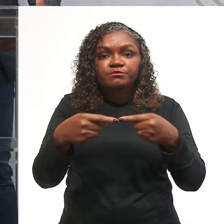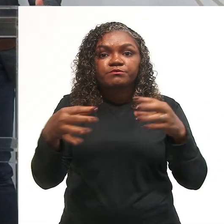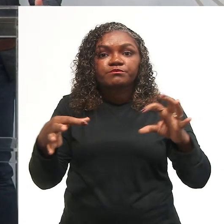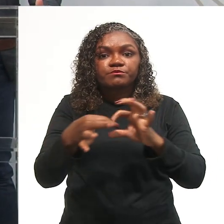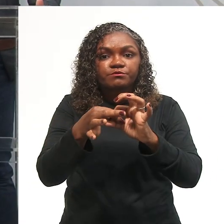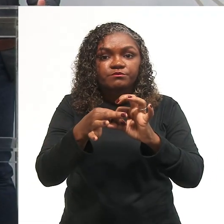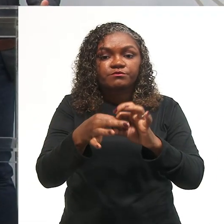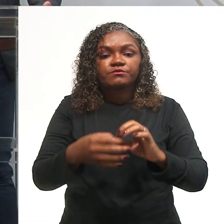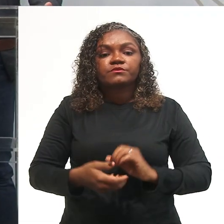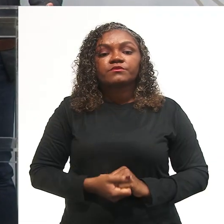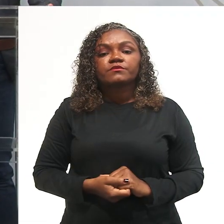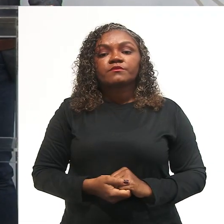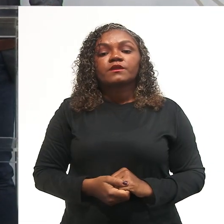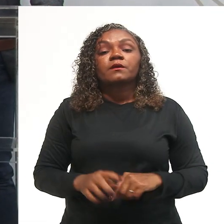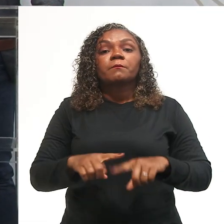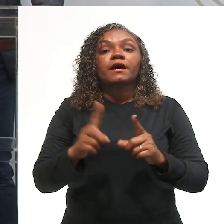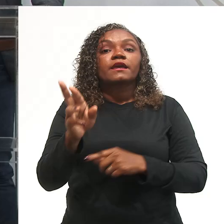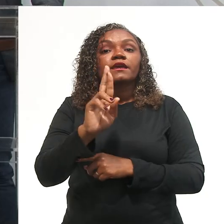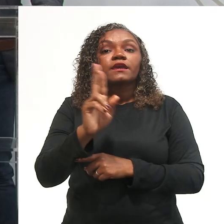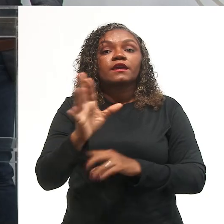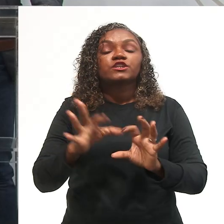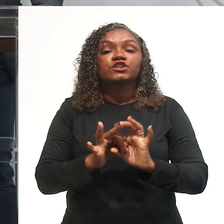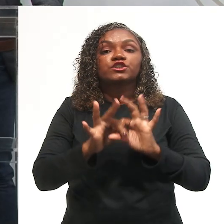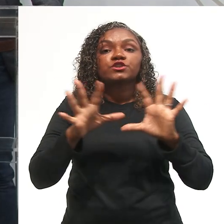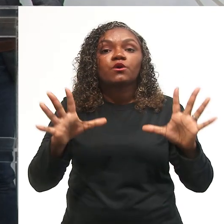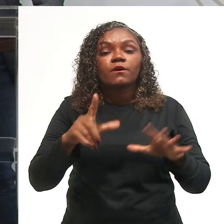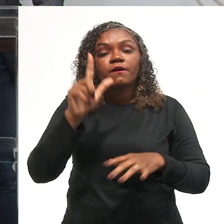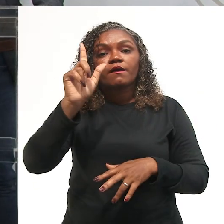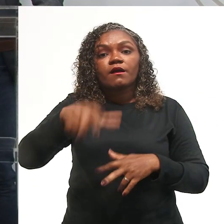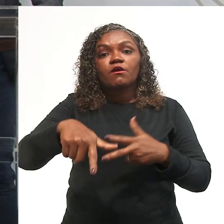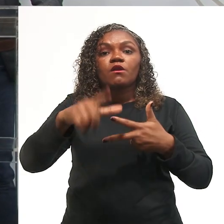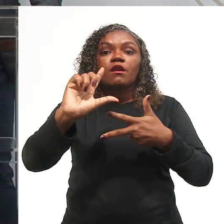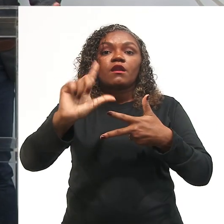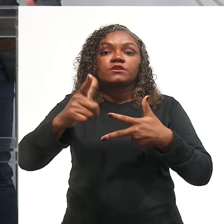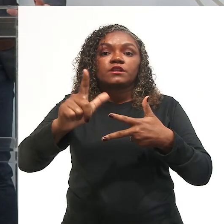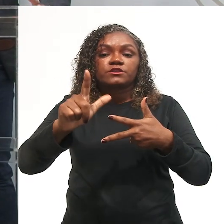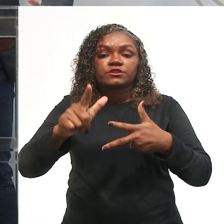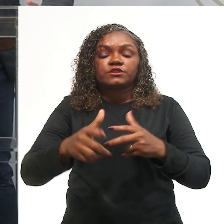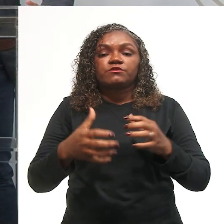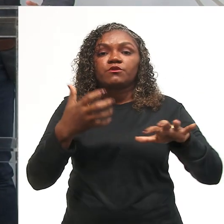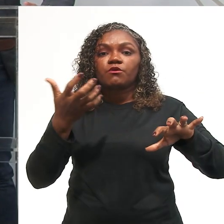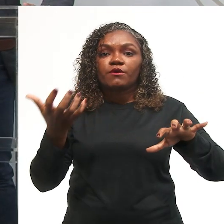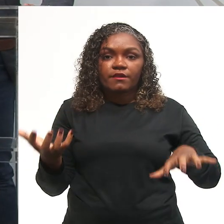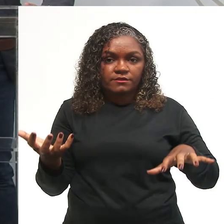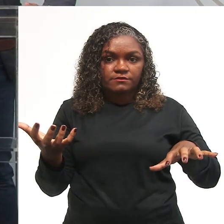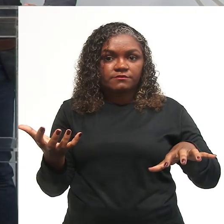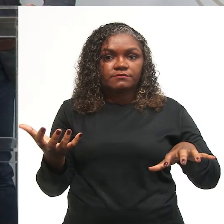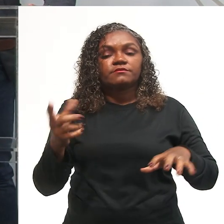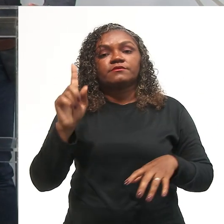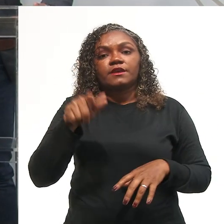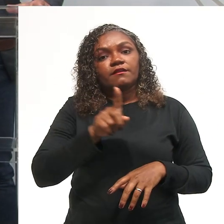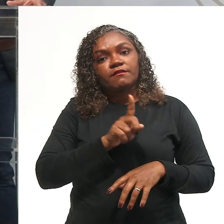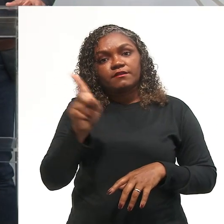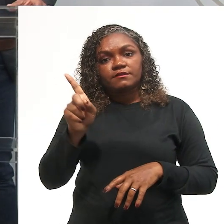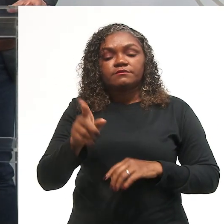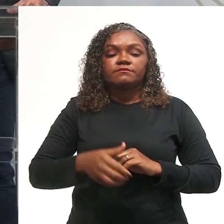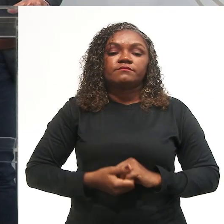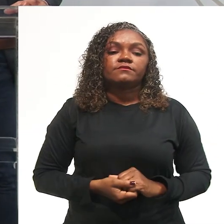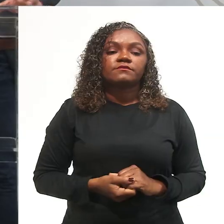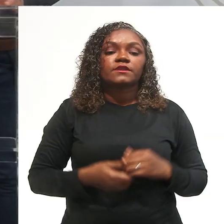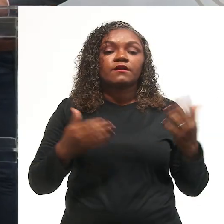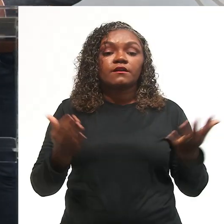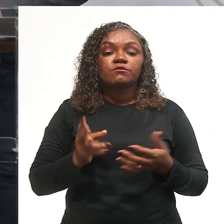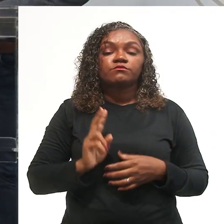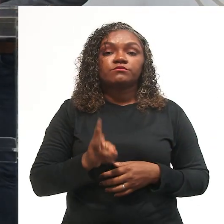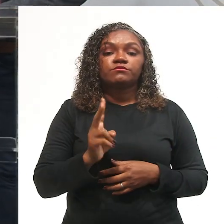produção orçamentária da peça orçamentária, mas quem autoriza é o Poder Legislativo, Congresso Nacional,